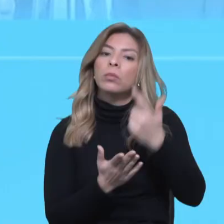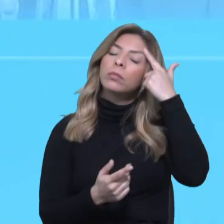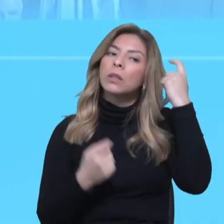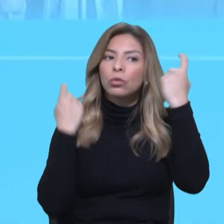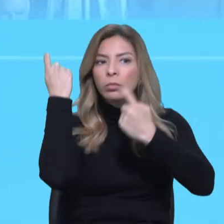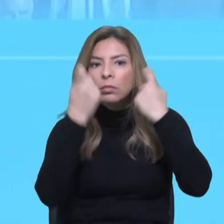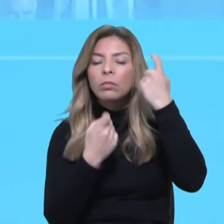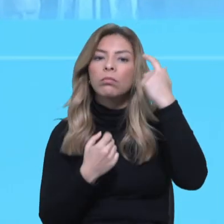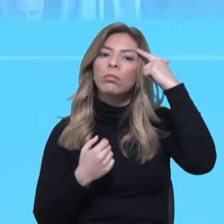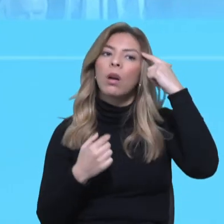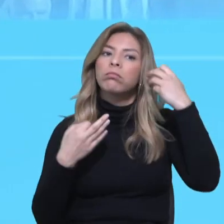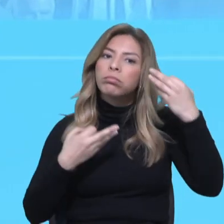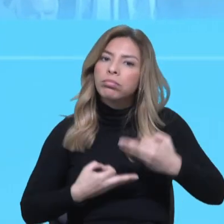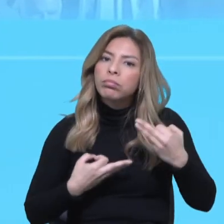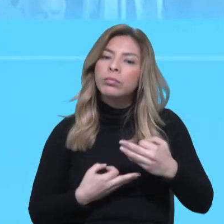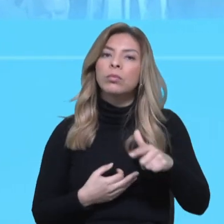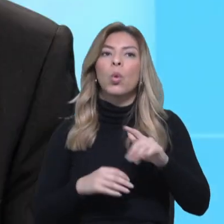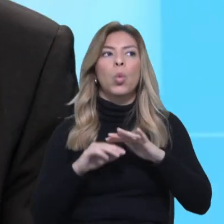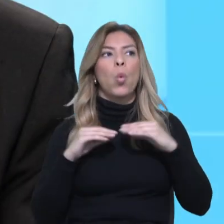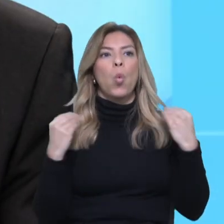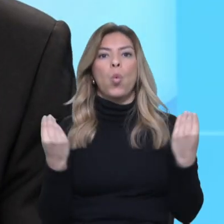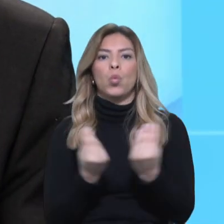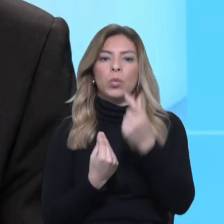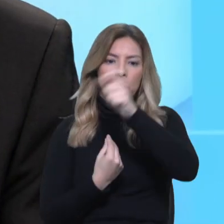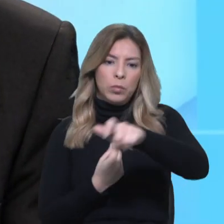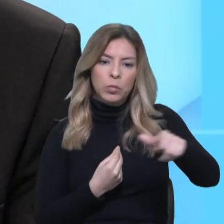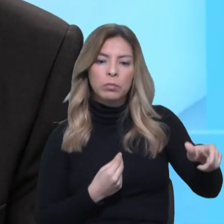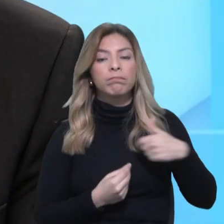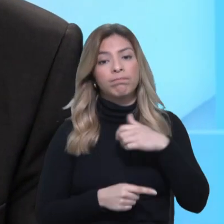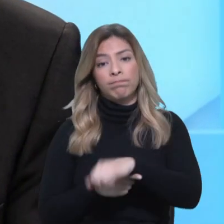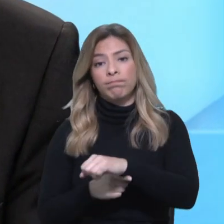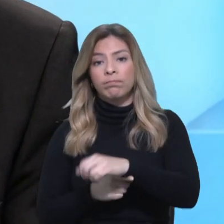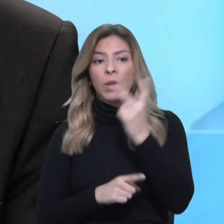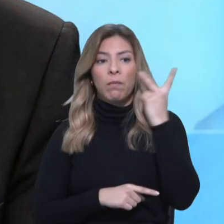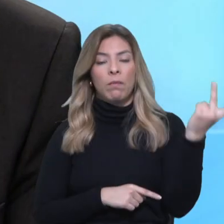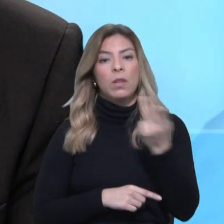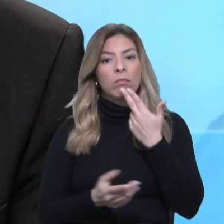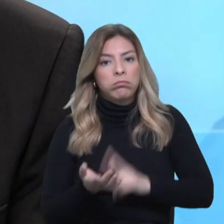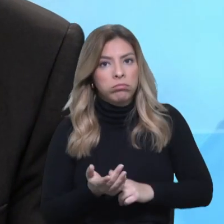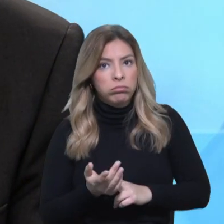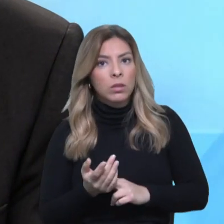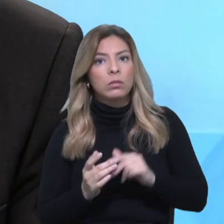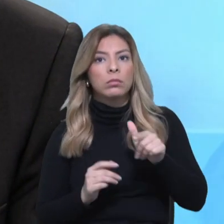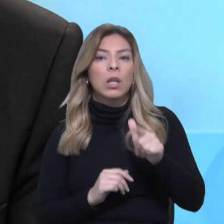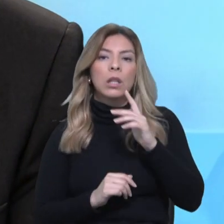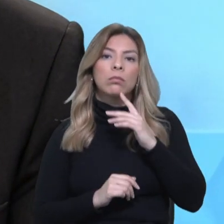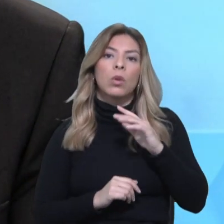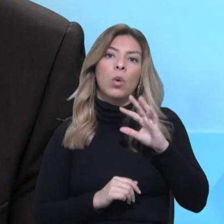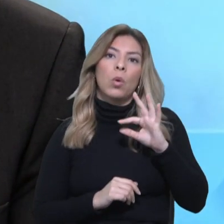reflexão entre todos os religiosos de Portugal. Sim, o Encontro Nacional de Vida Consagrada, este é o